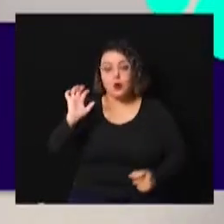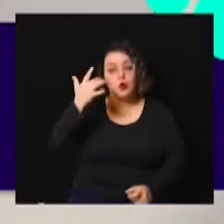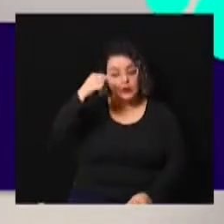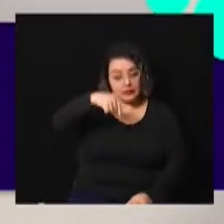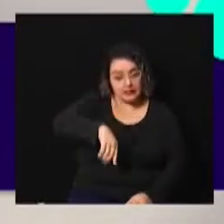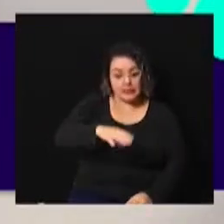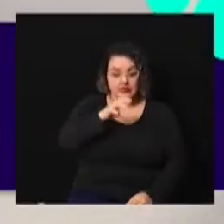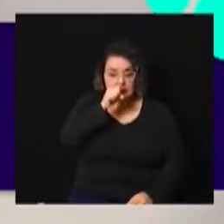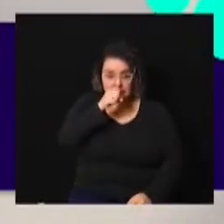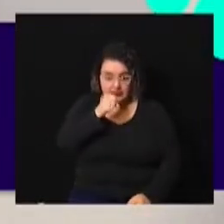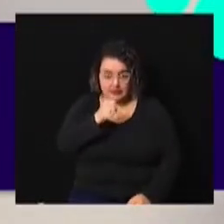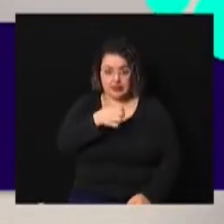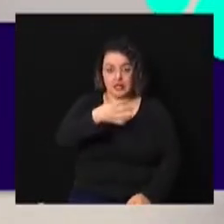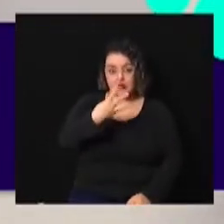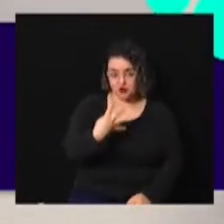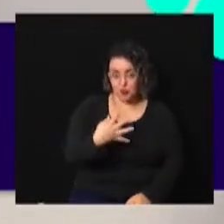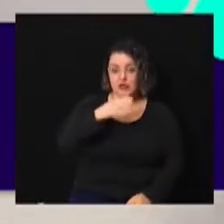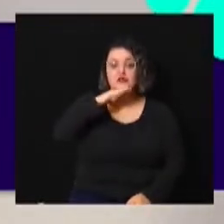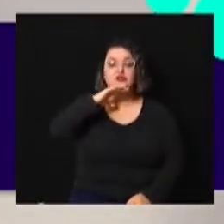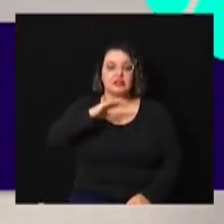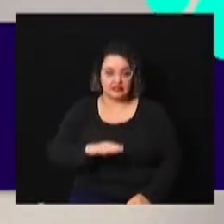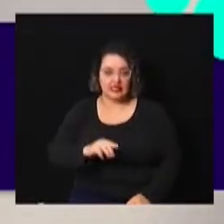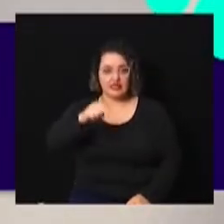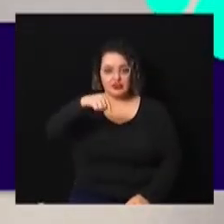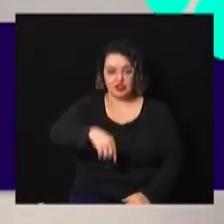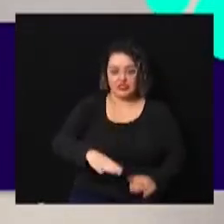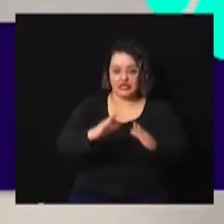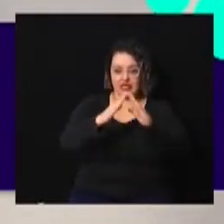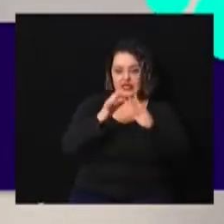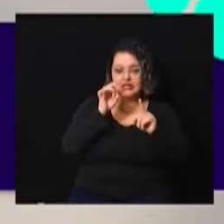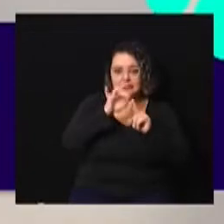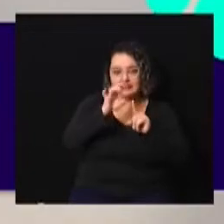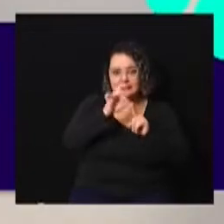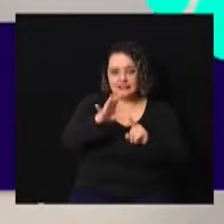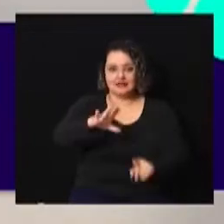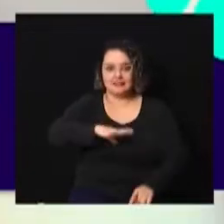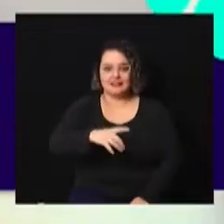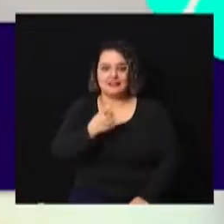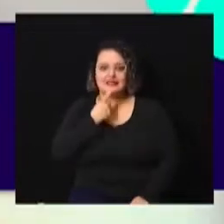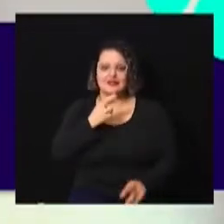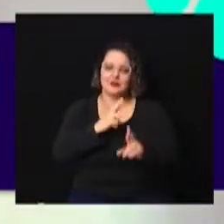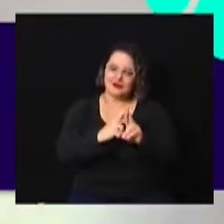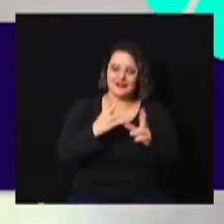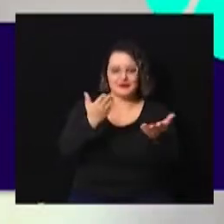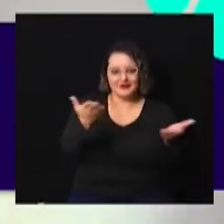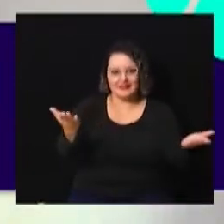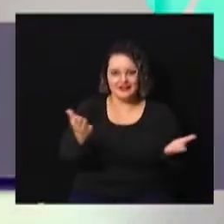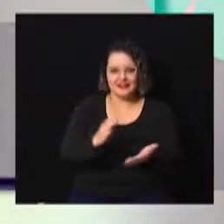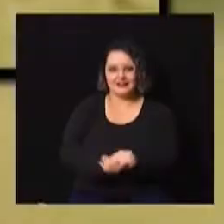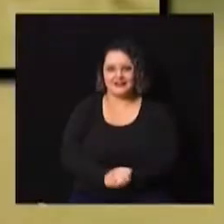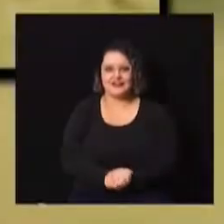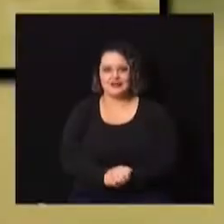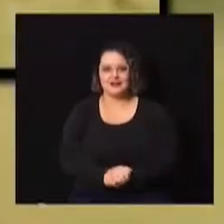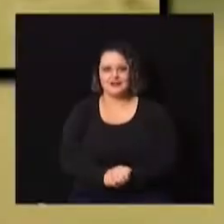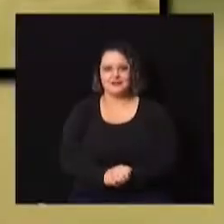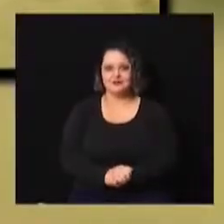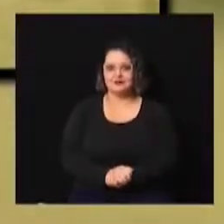acontecer nesse sábado, às 16 horas, aqui na Casa de Vidro, em Campinas. Esperamos vocês!